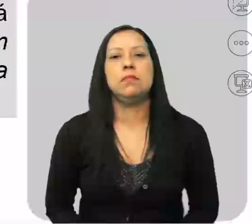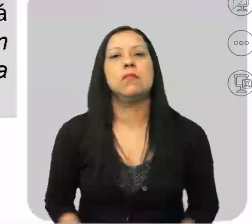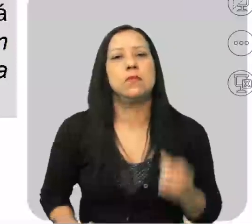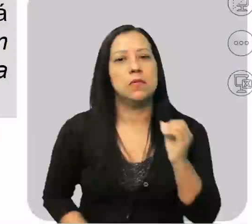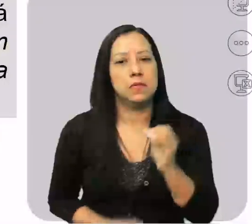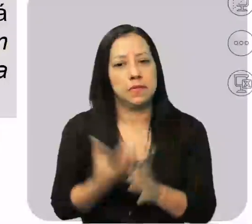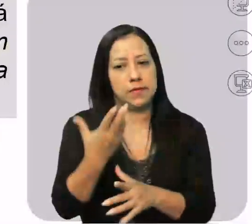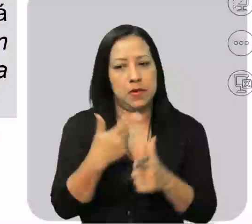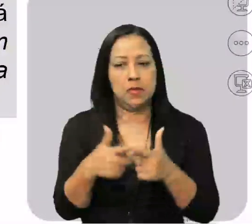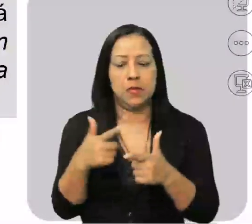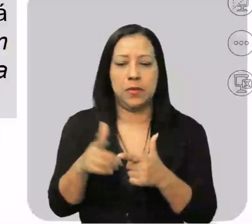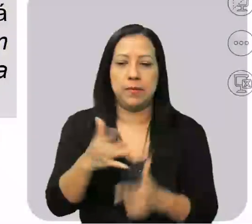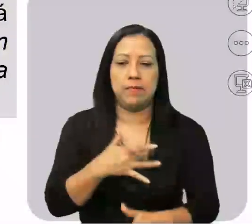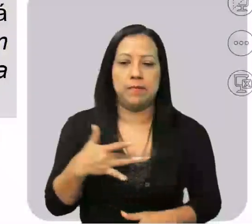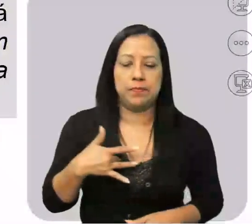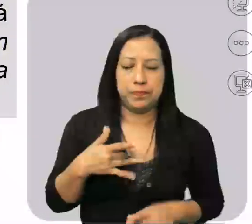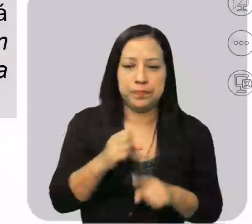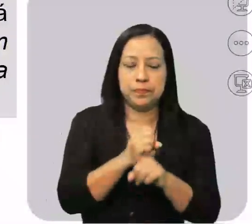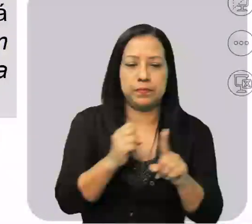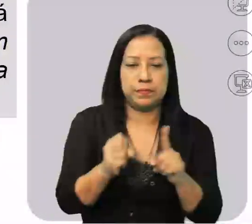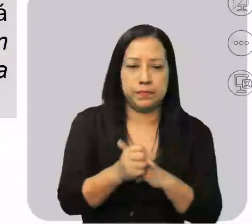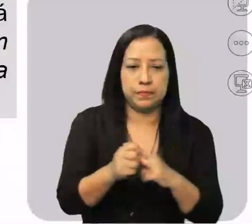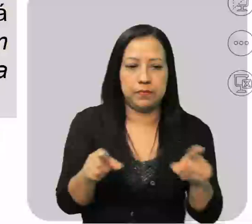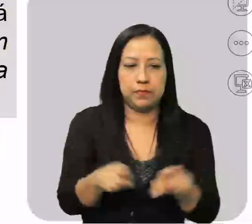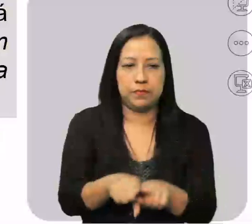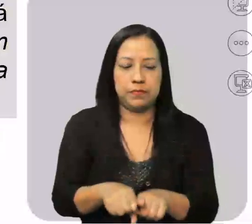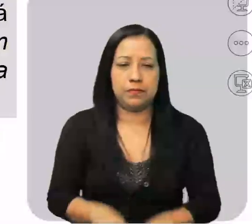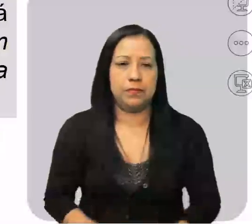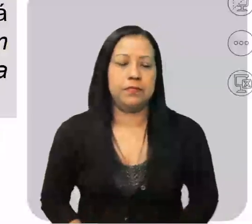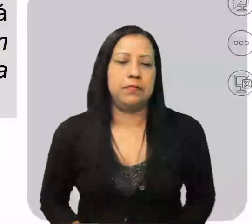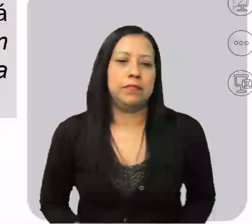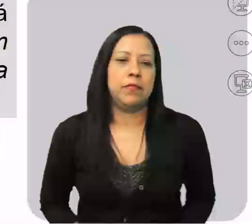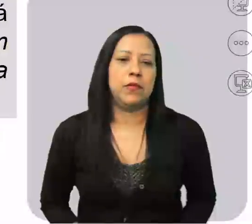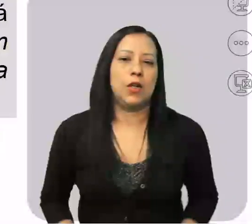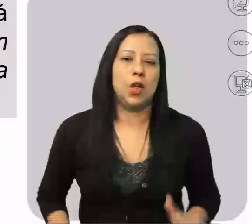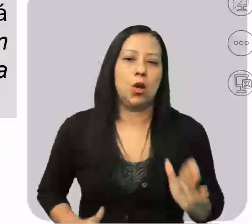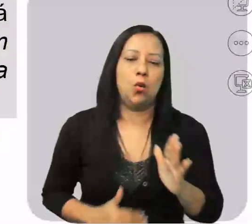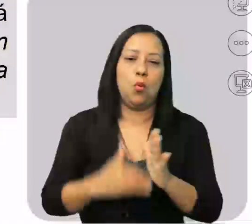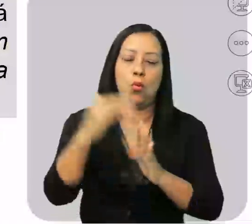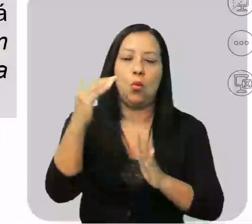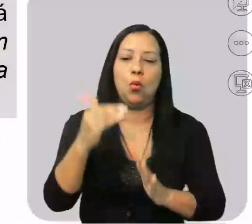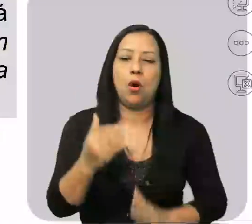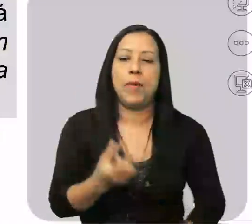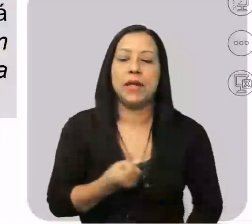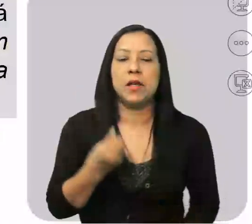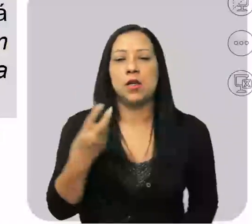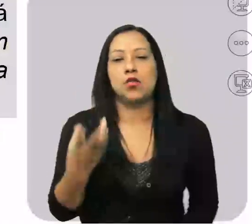causa danos ambientais, sociais e também de saúde, ok?